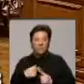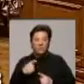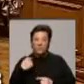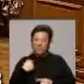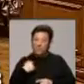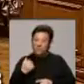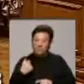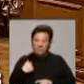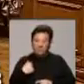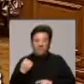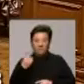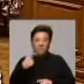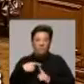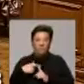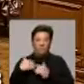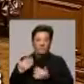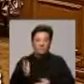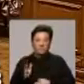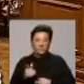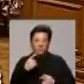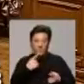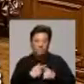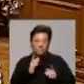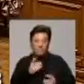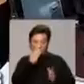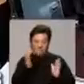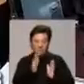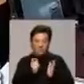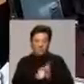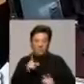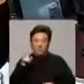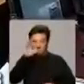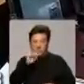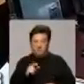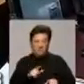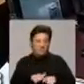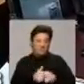privilégio. Uma polémica que tem já um frente-a-frente marcado entre o Primeiro-Ministro e os